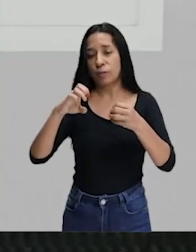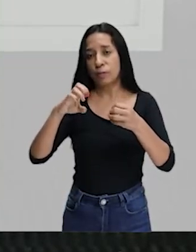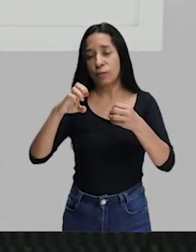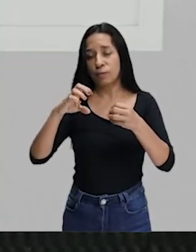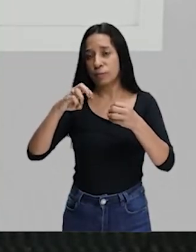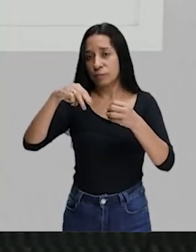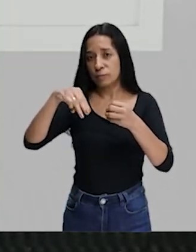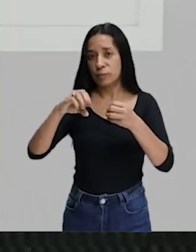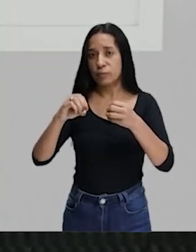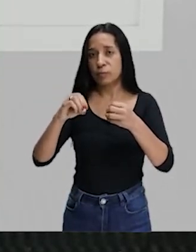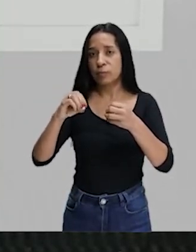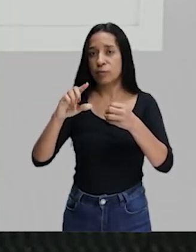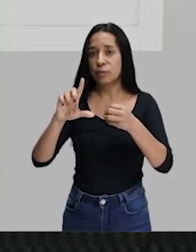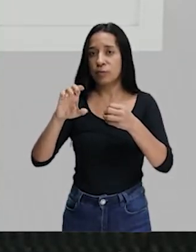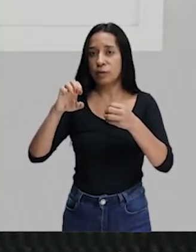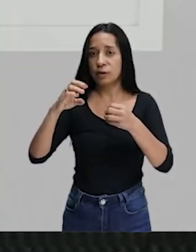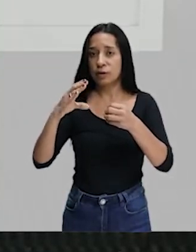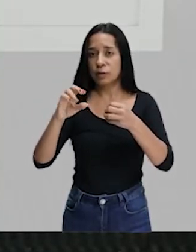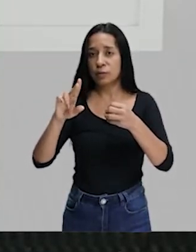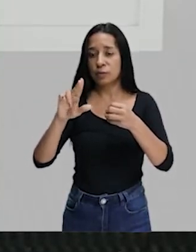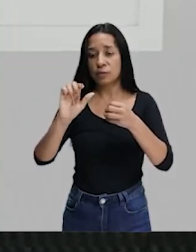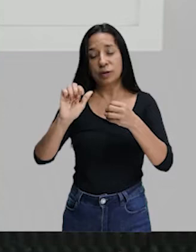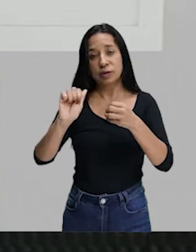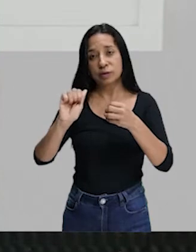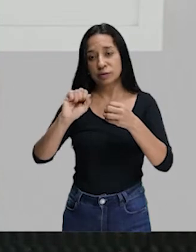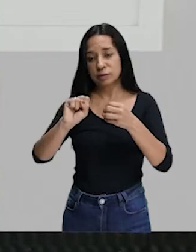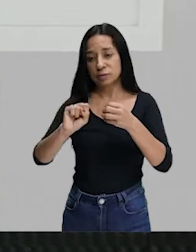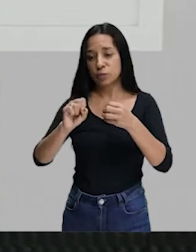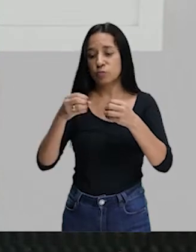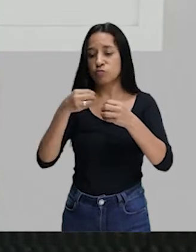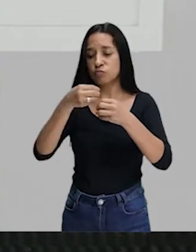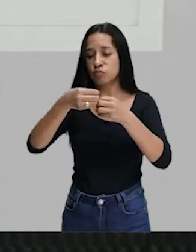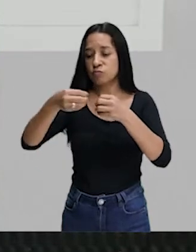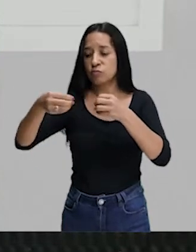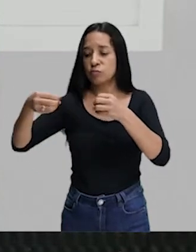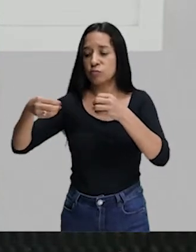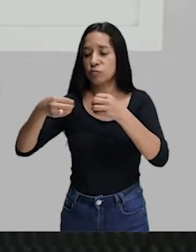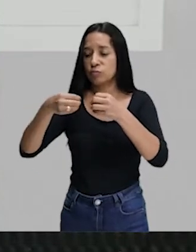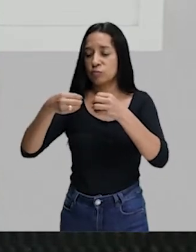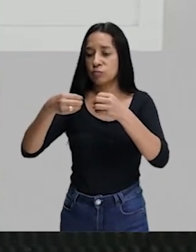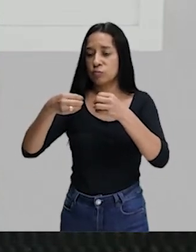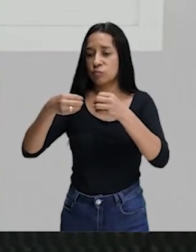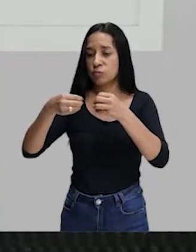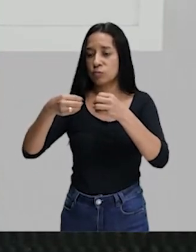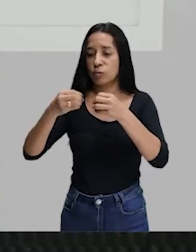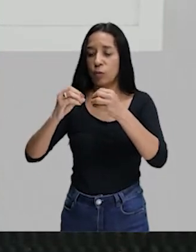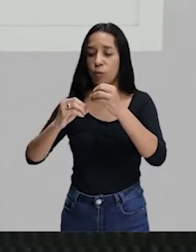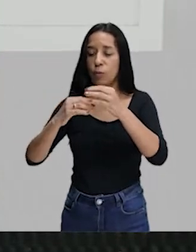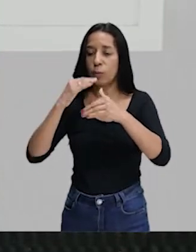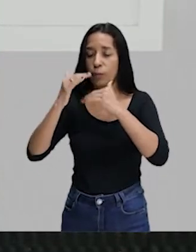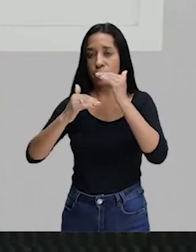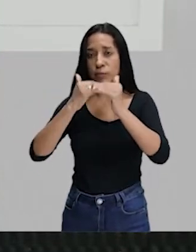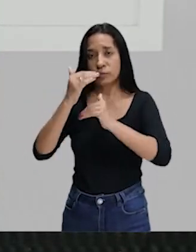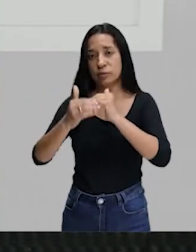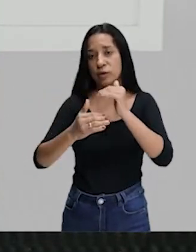outras, certo? Então o processo de condução de calor, certo? Por ter